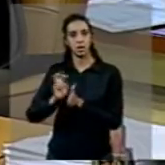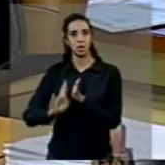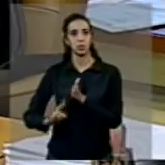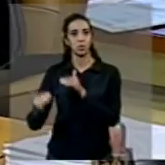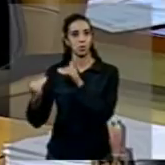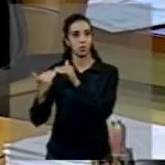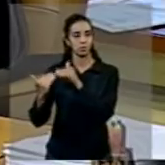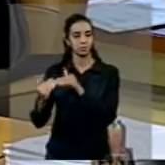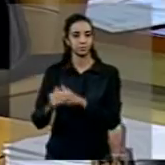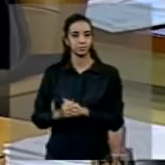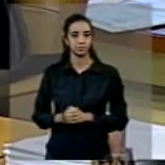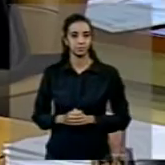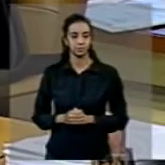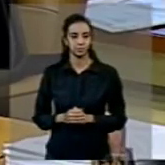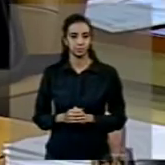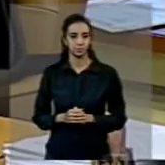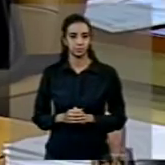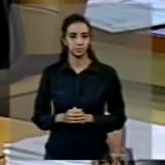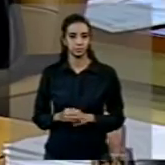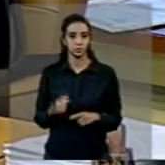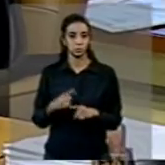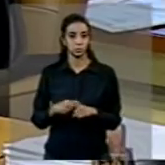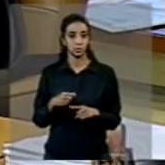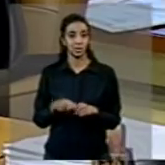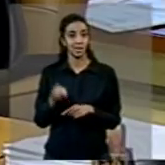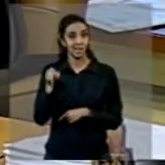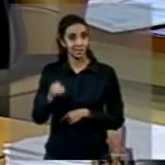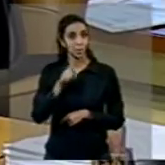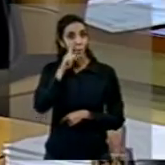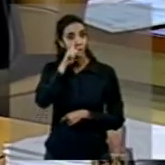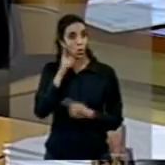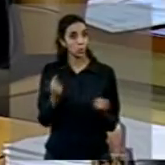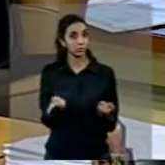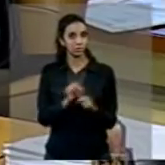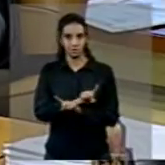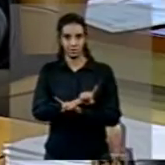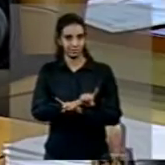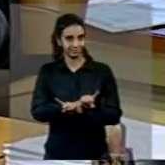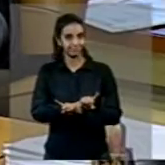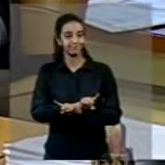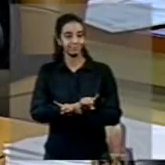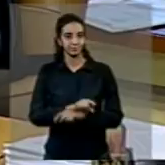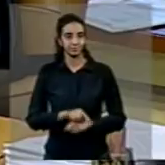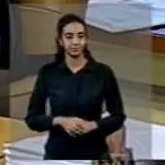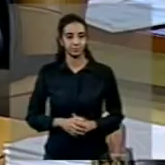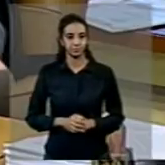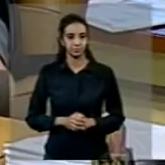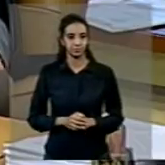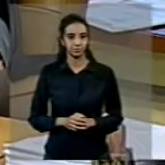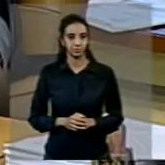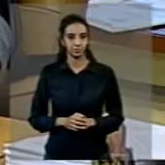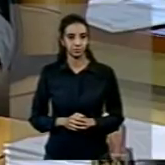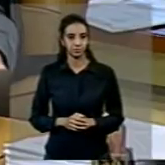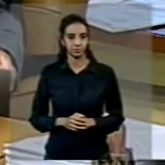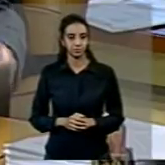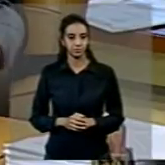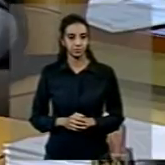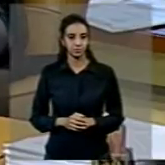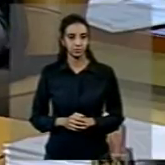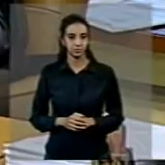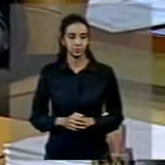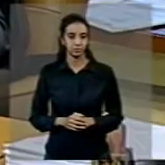está presente é um risco inverso, até porque reproduzo